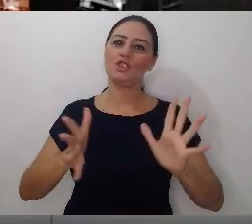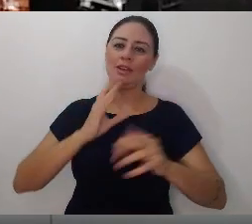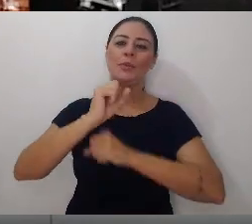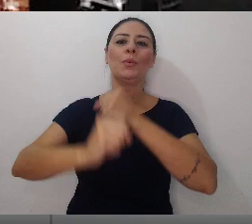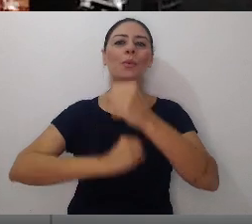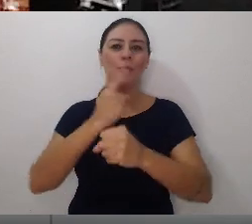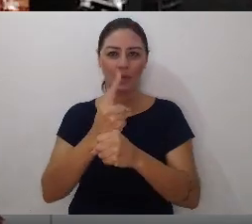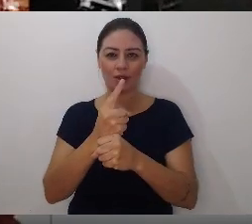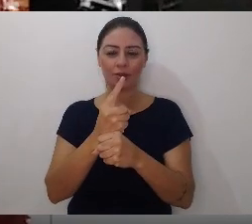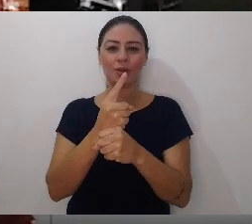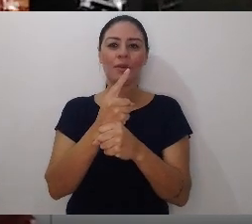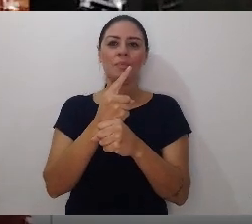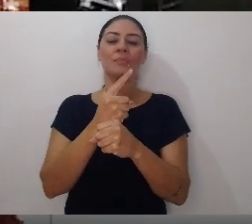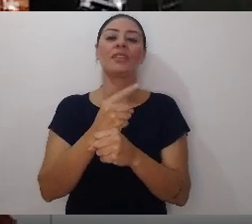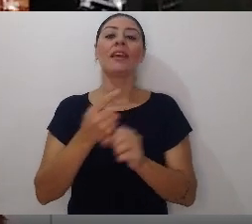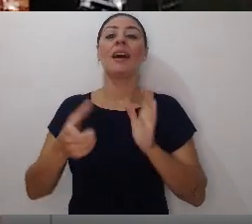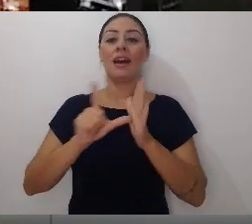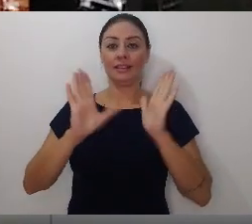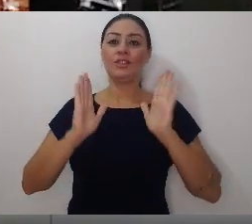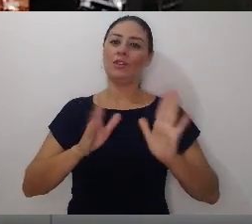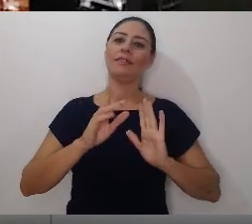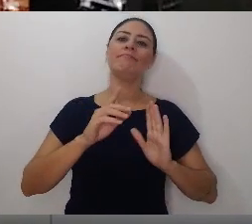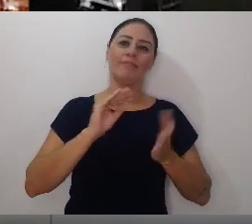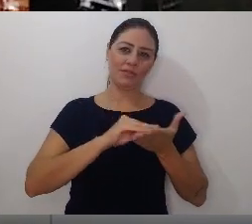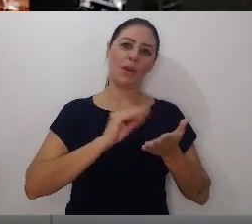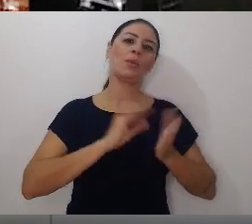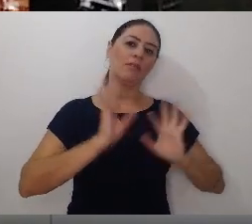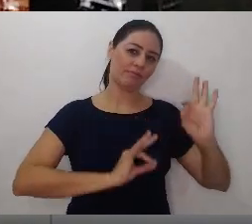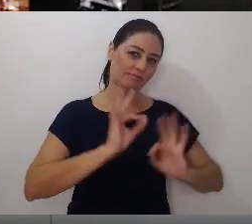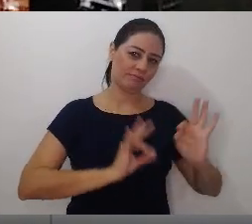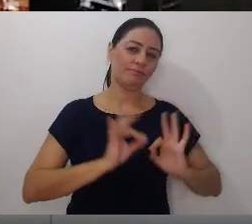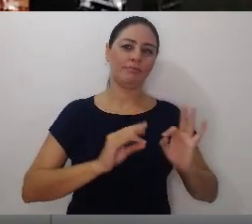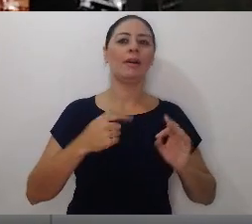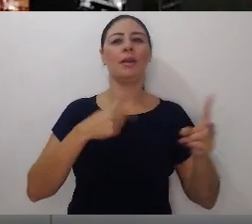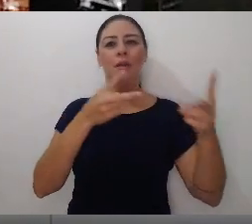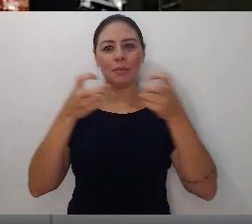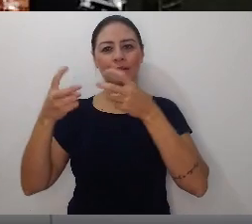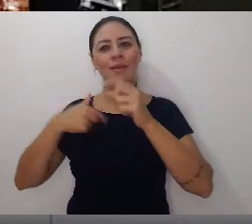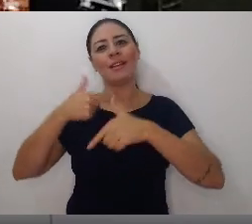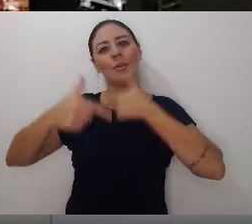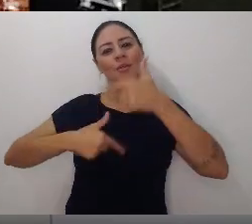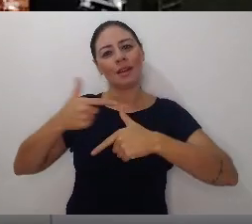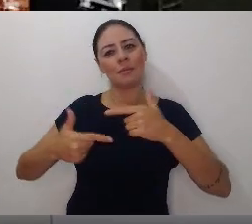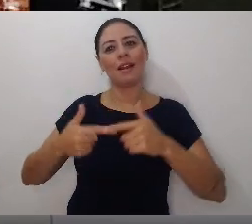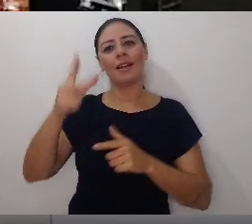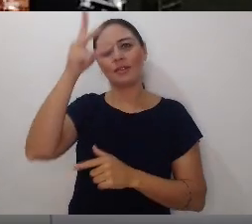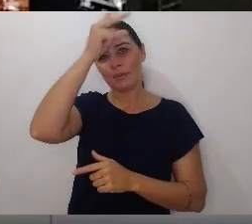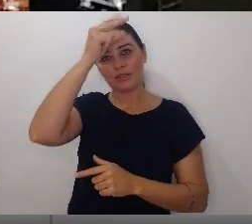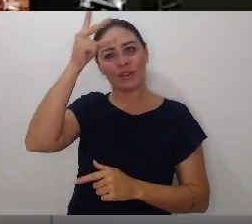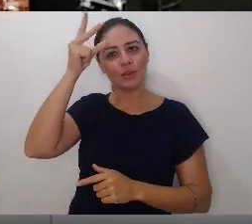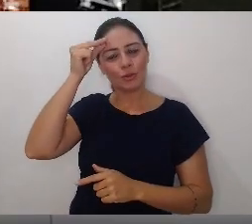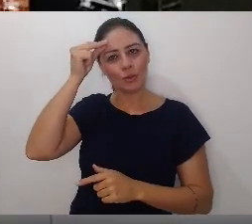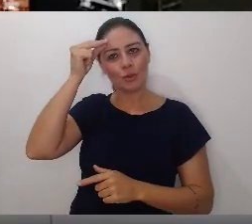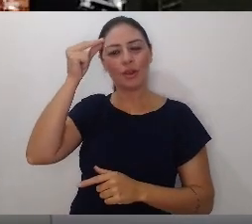bem desorganizada aí nessa pandemia, que já faz um ano. Então, ele já era um pouco desorganizado. Eu noto,